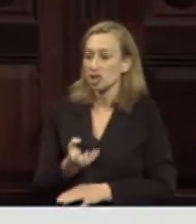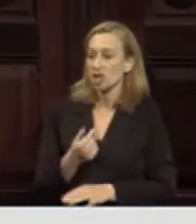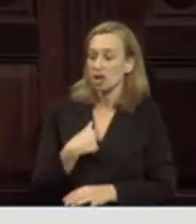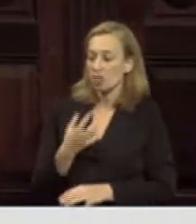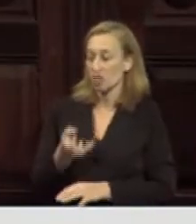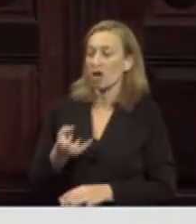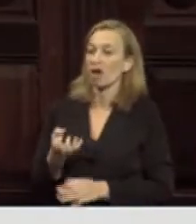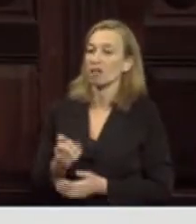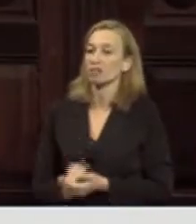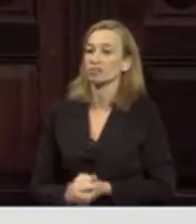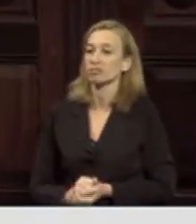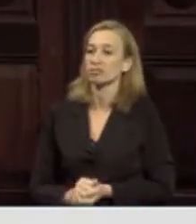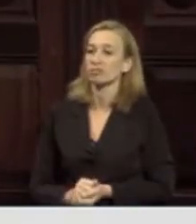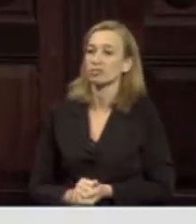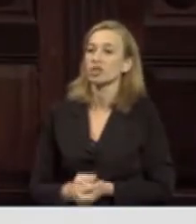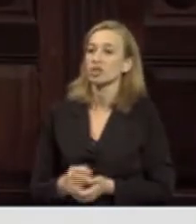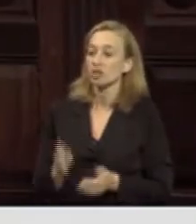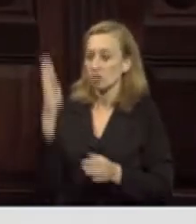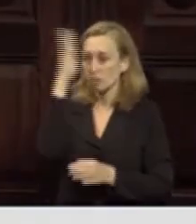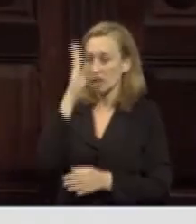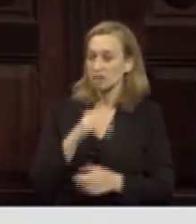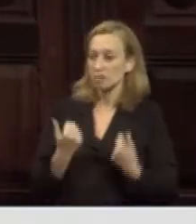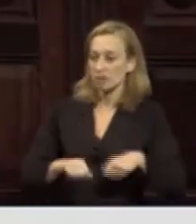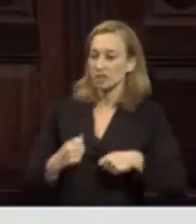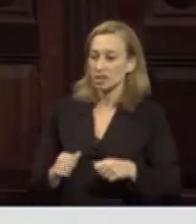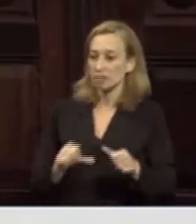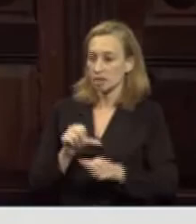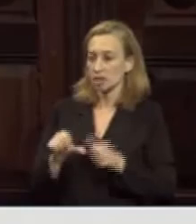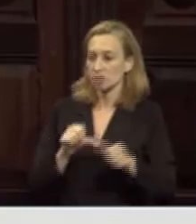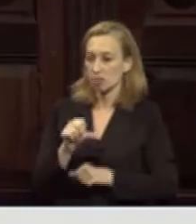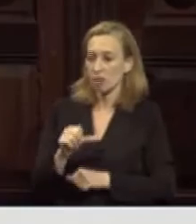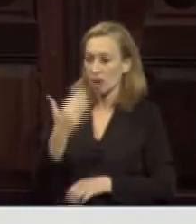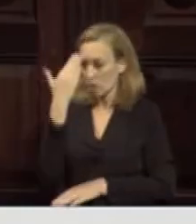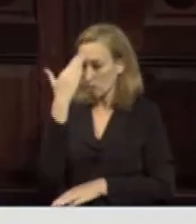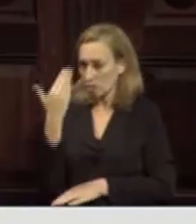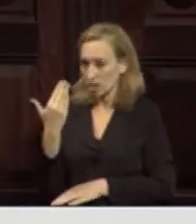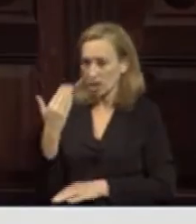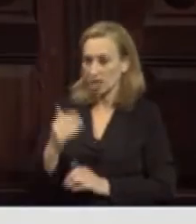vejo que o Brasil precisa para mudar. Muito obrigado, é isso que eu tinha que dizer.